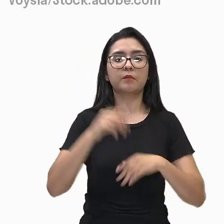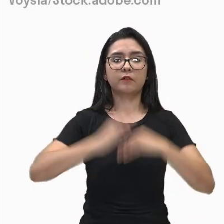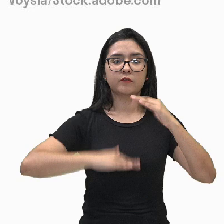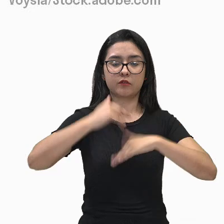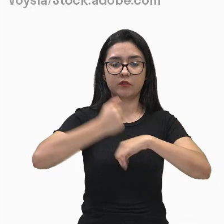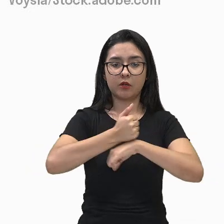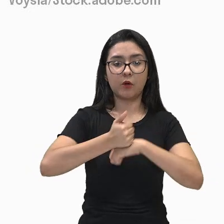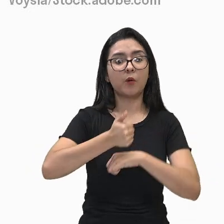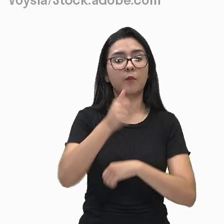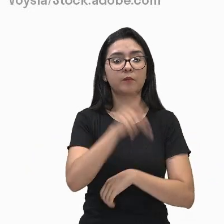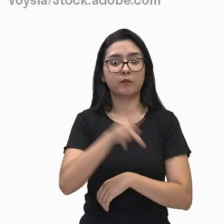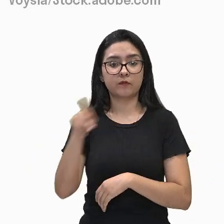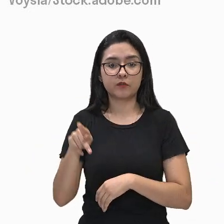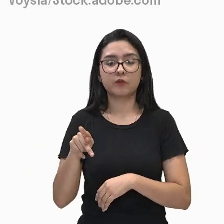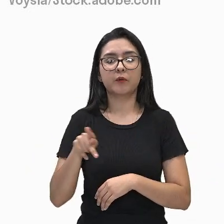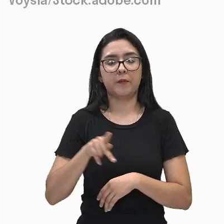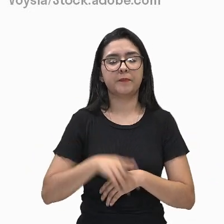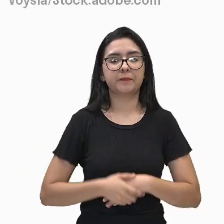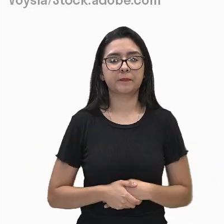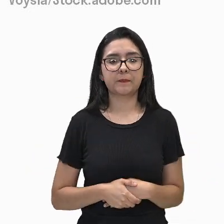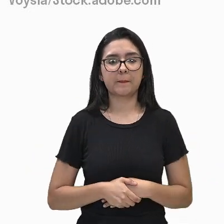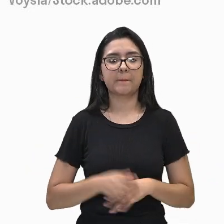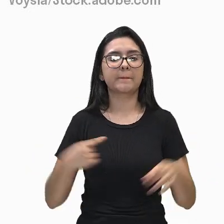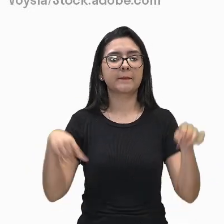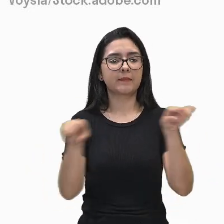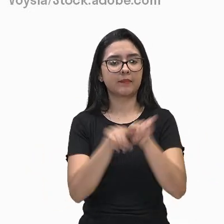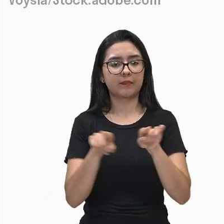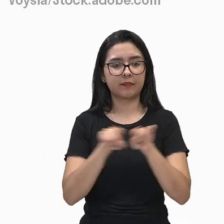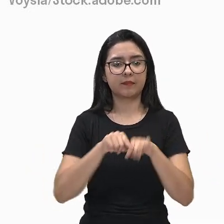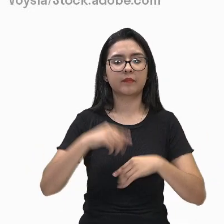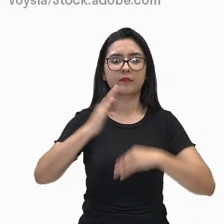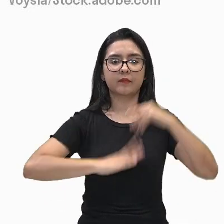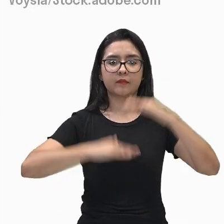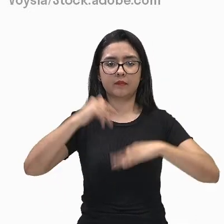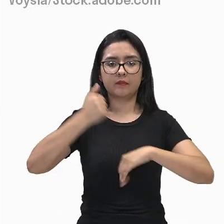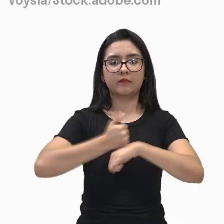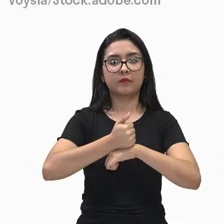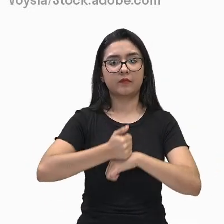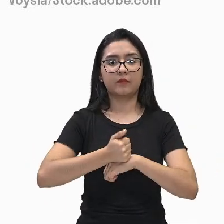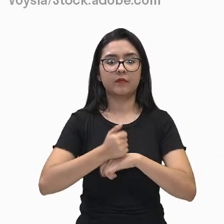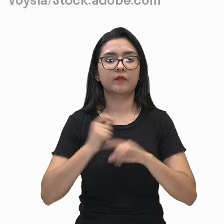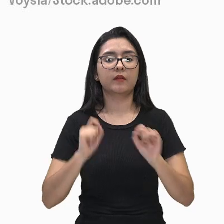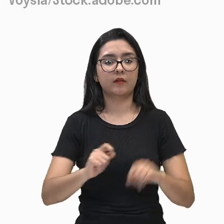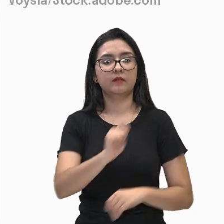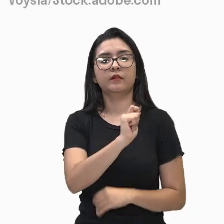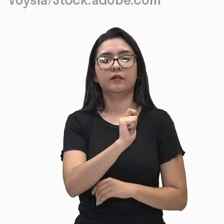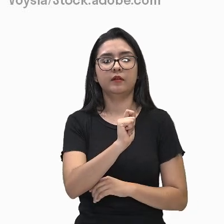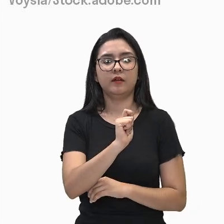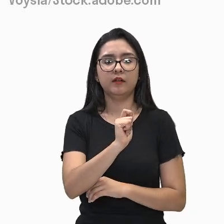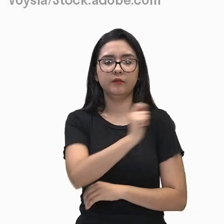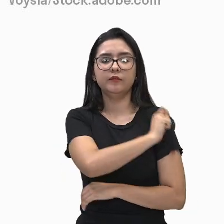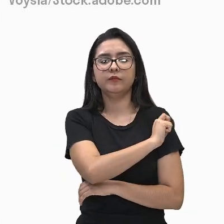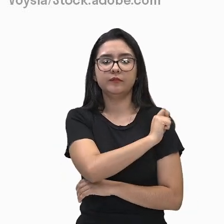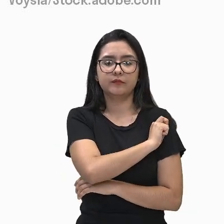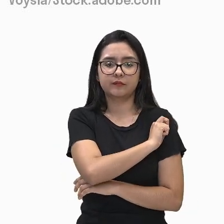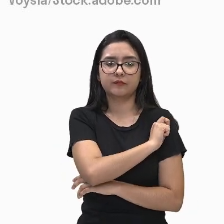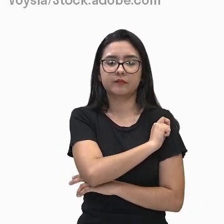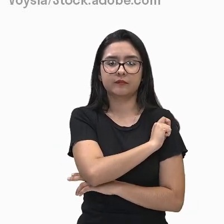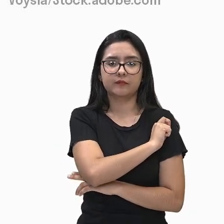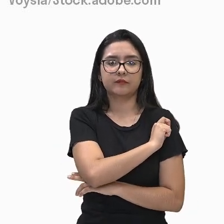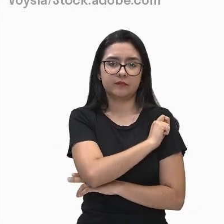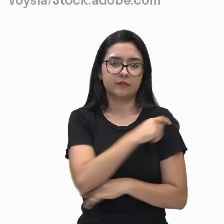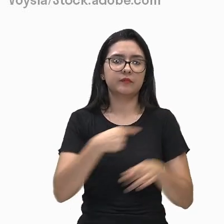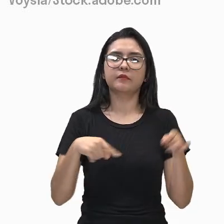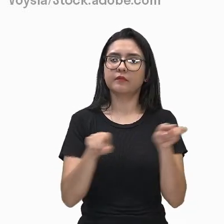o maestro. Vamos ter também vocês, né? Que fazem a linha de frente